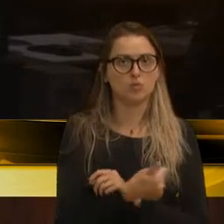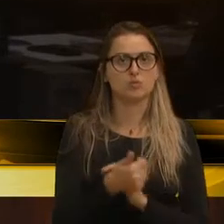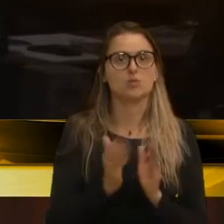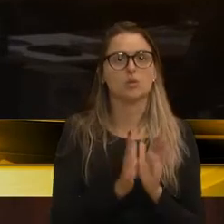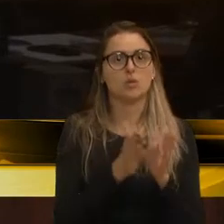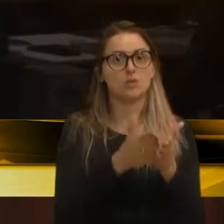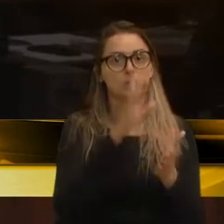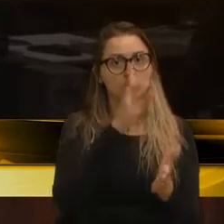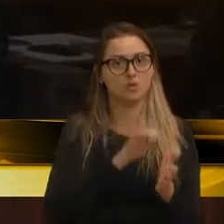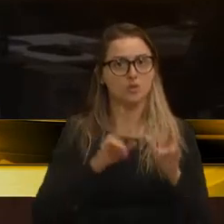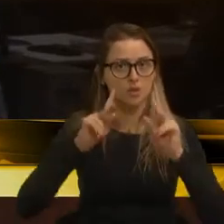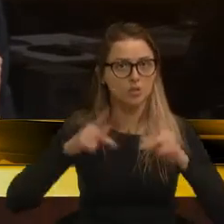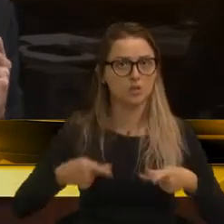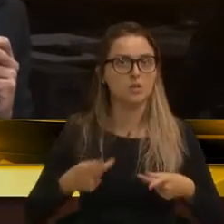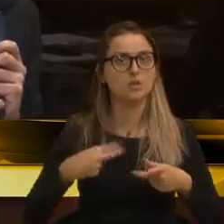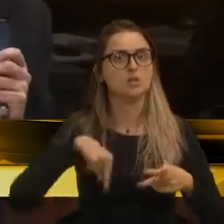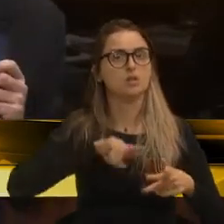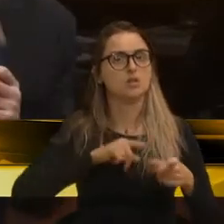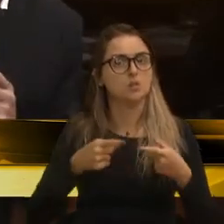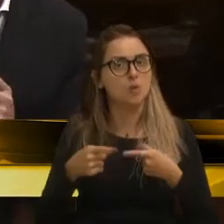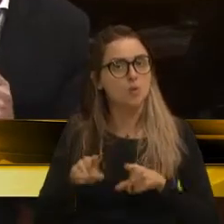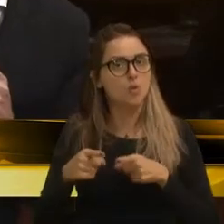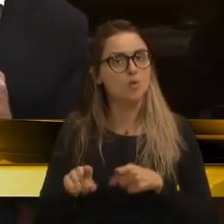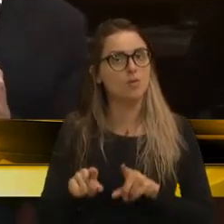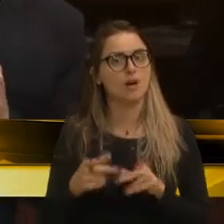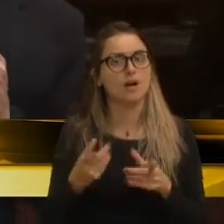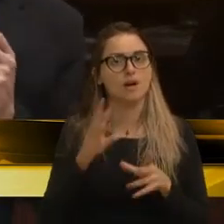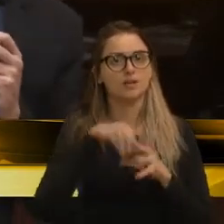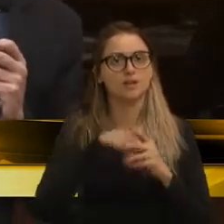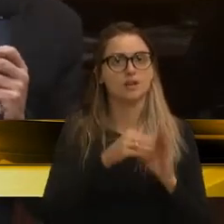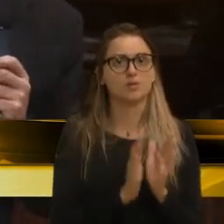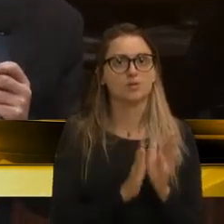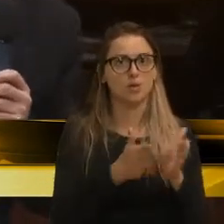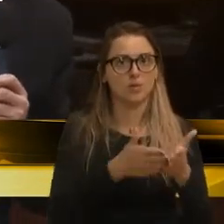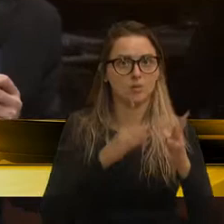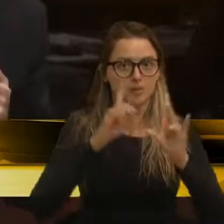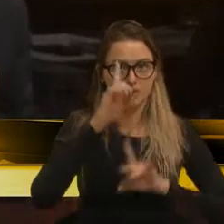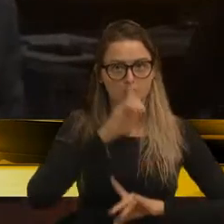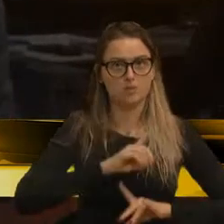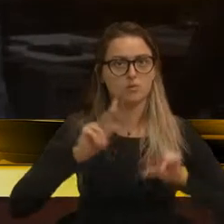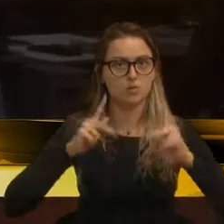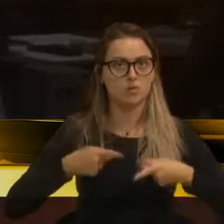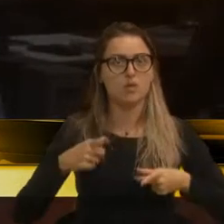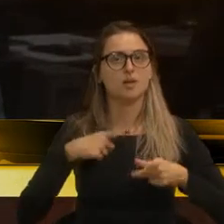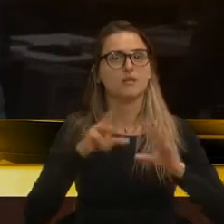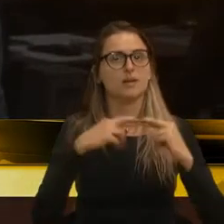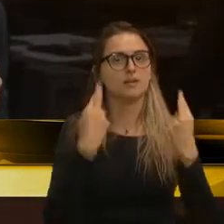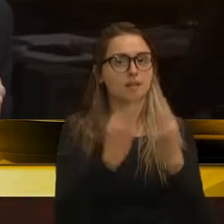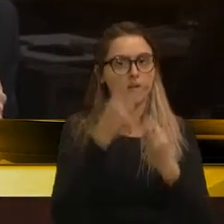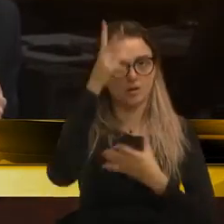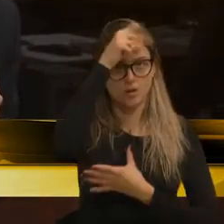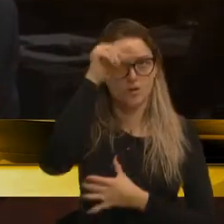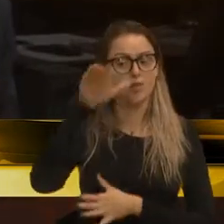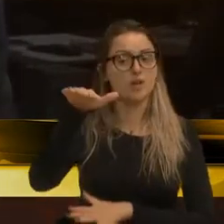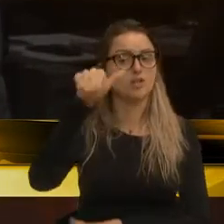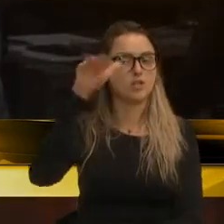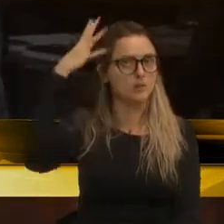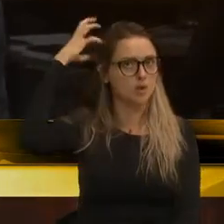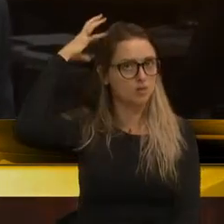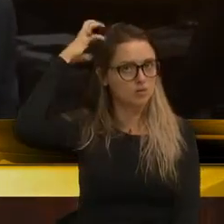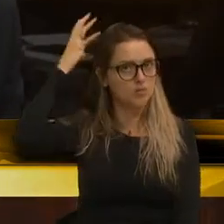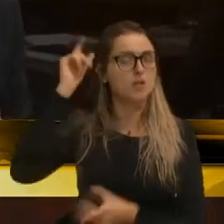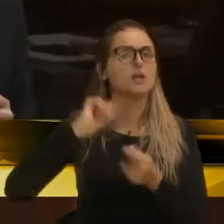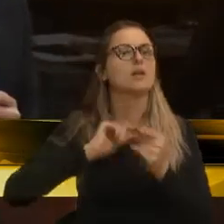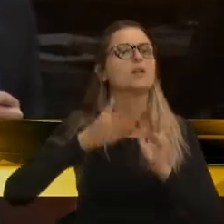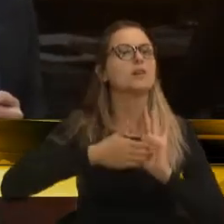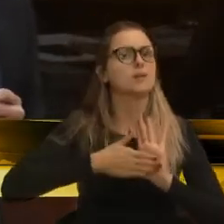Humanos, que nós vamos provocar esse debate na Comissão de Direitos Humanos. Vamos propor uma audiência pública, vamos chamar o Tibiriçá e vamos